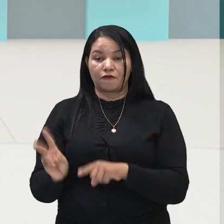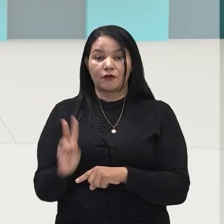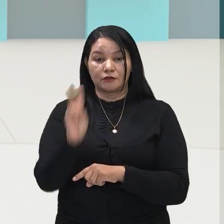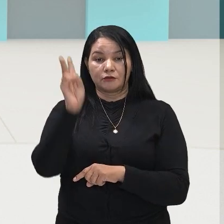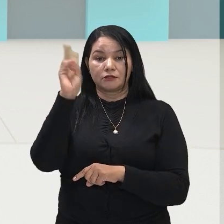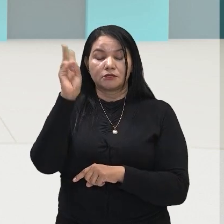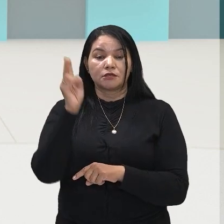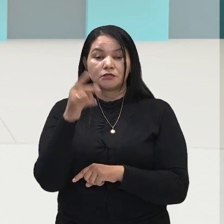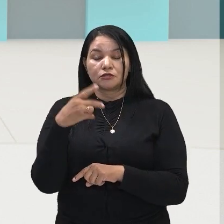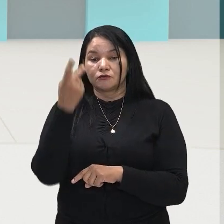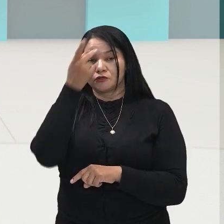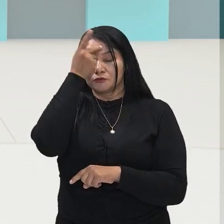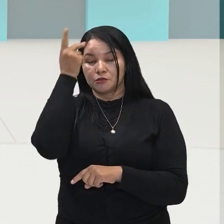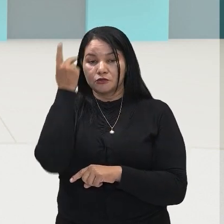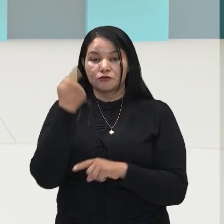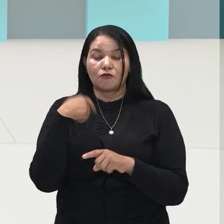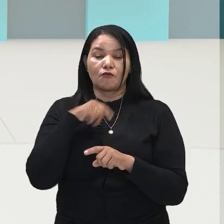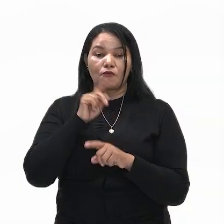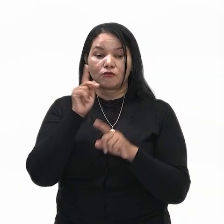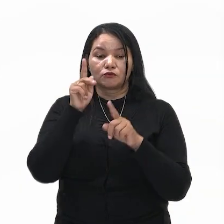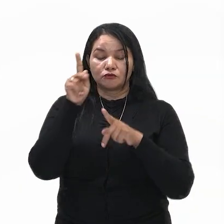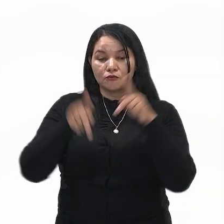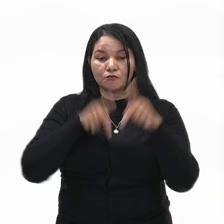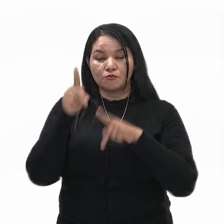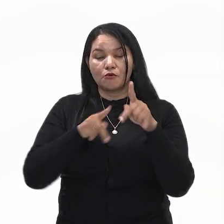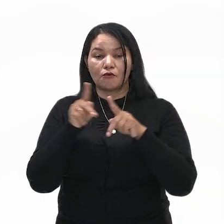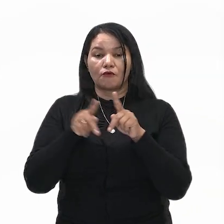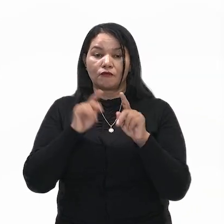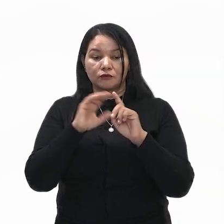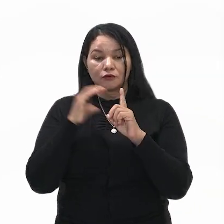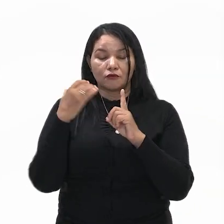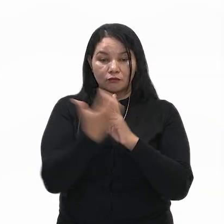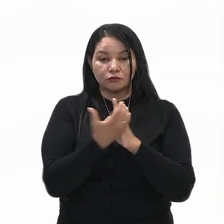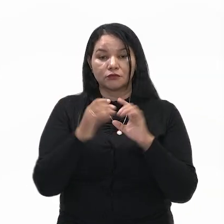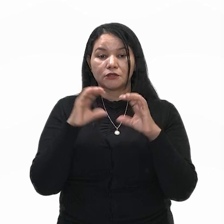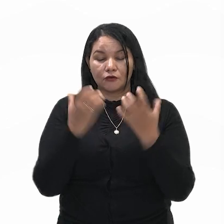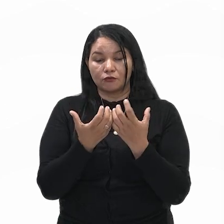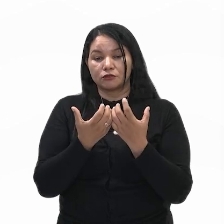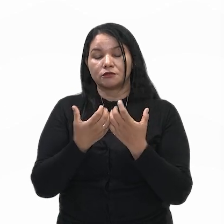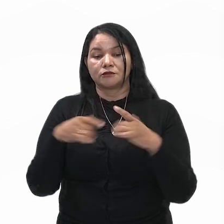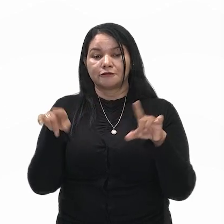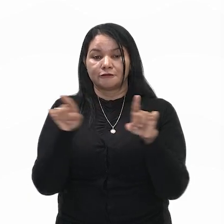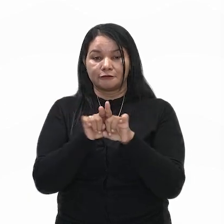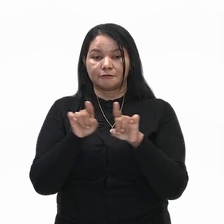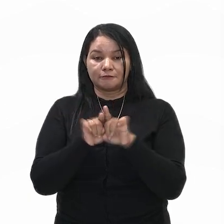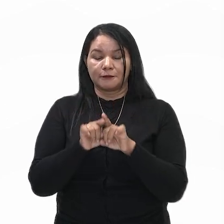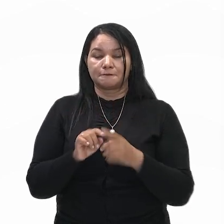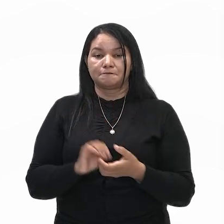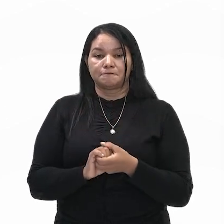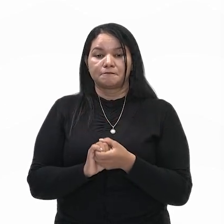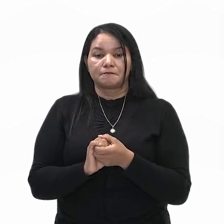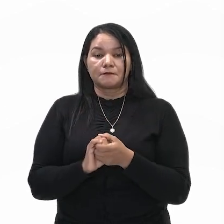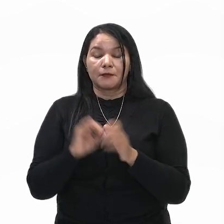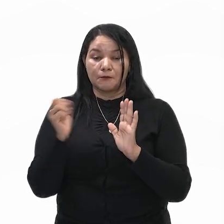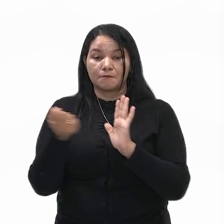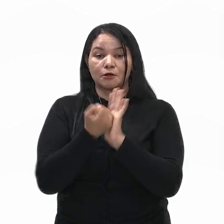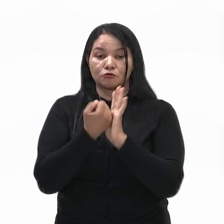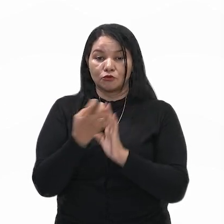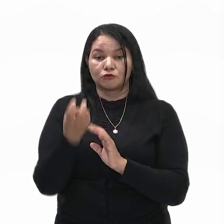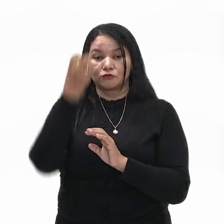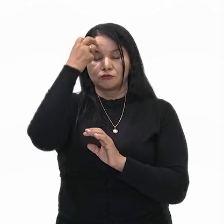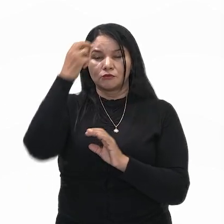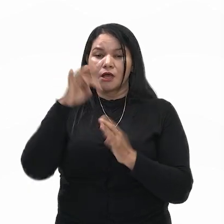das pessoas, de um povo, de uma comunidade. Então, o patrimônio cultural, ele é o quê?